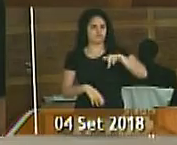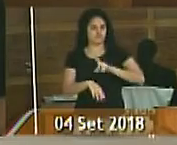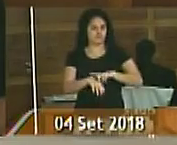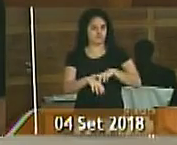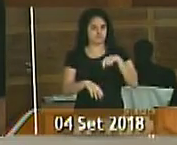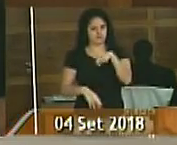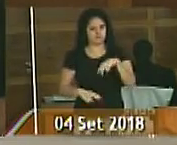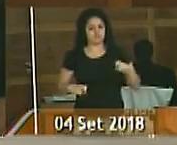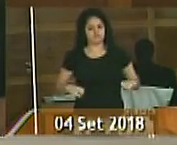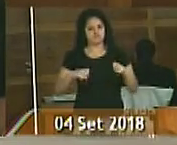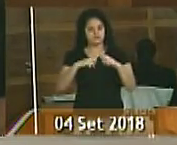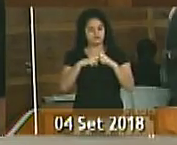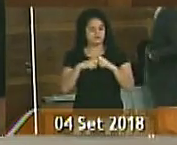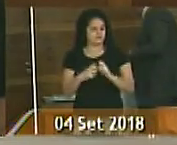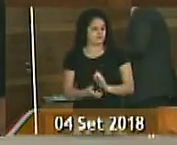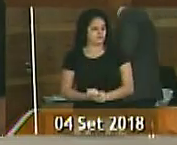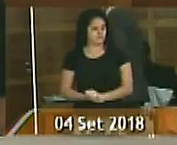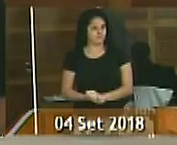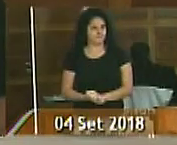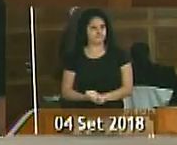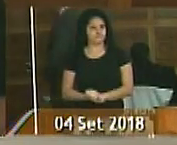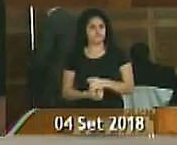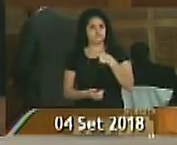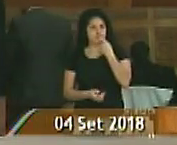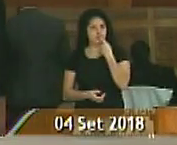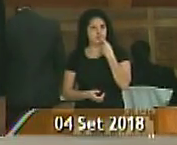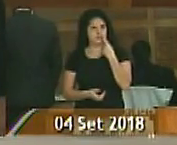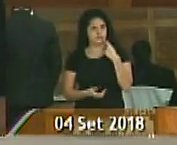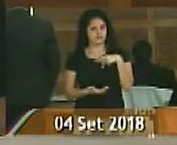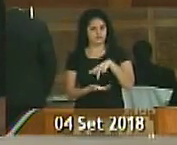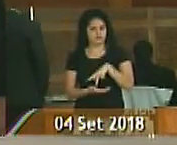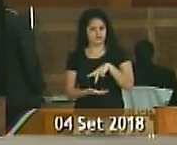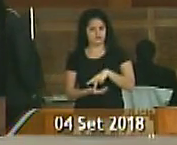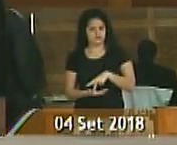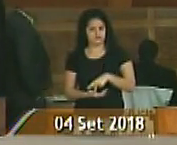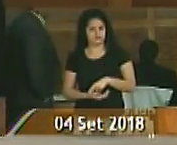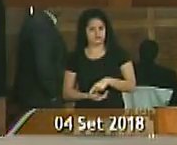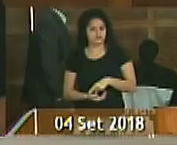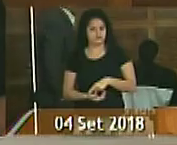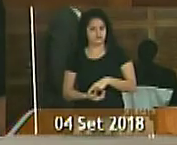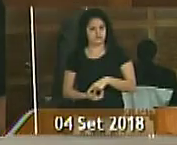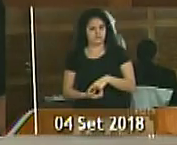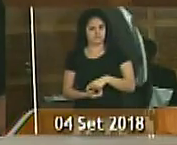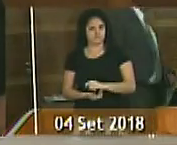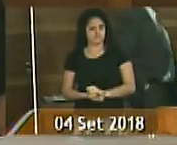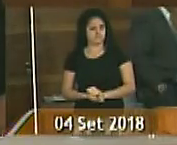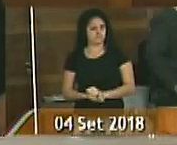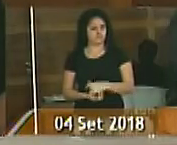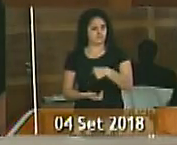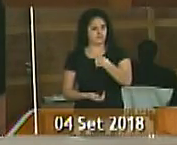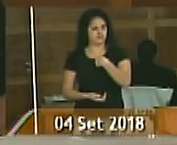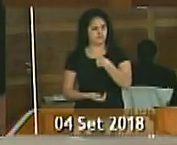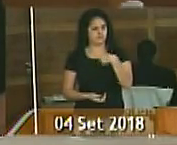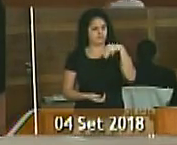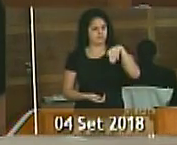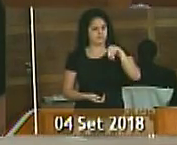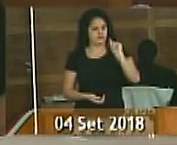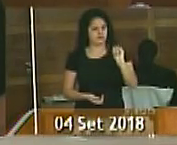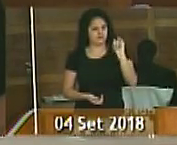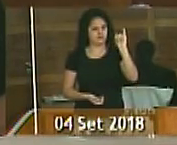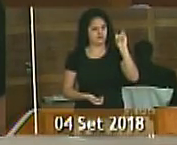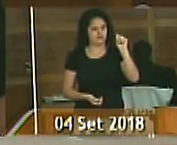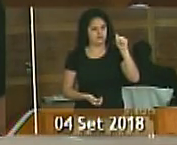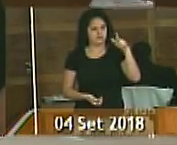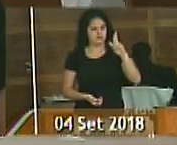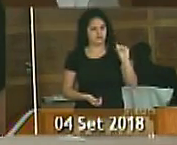no plenário, presidente Benedito Adelino, para constar, foi lavada a presente ata que eu,